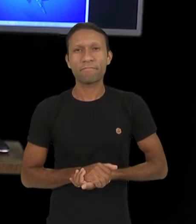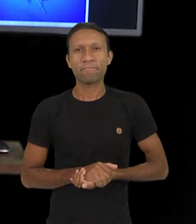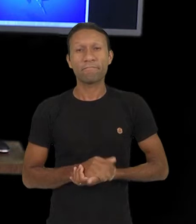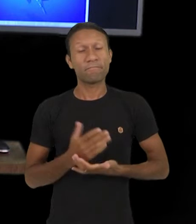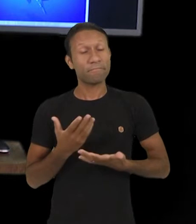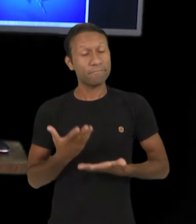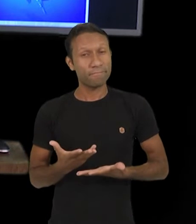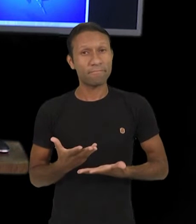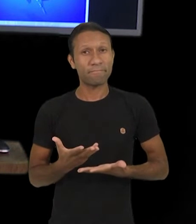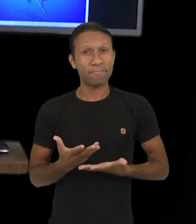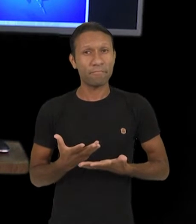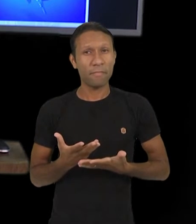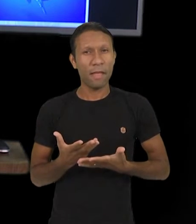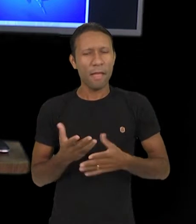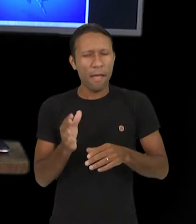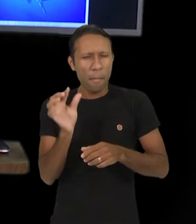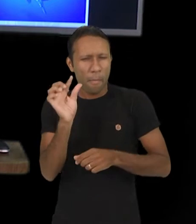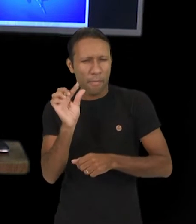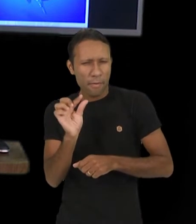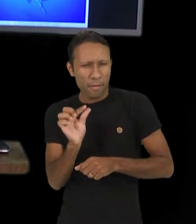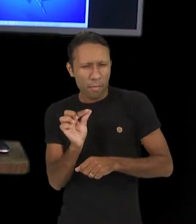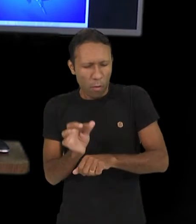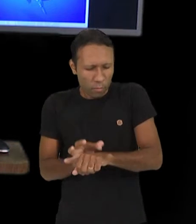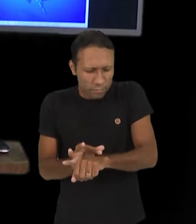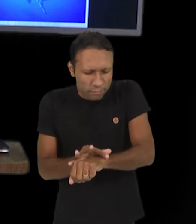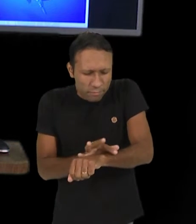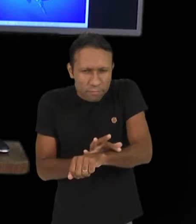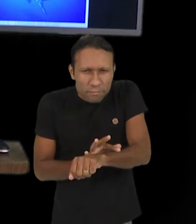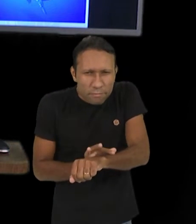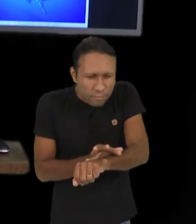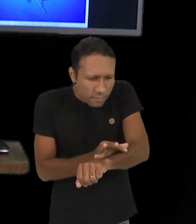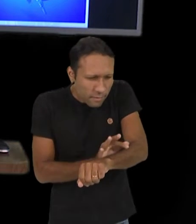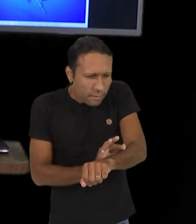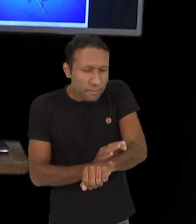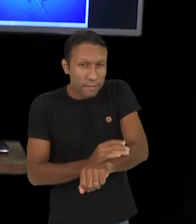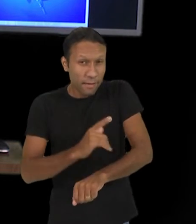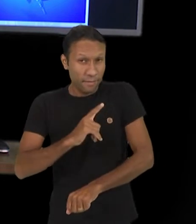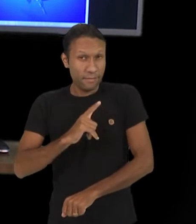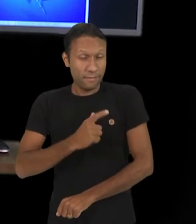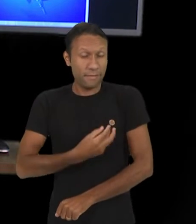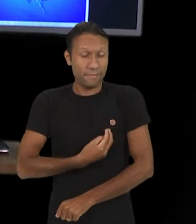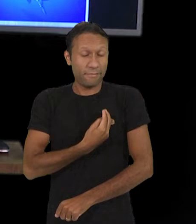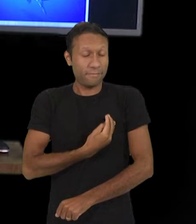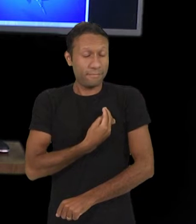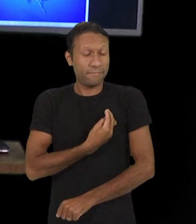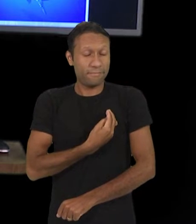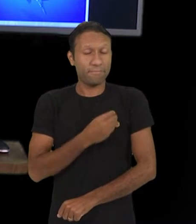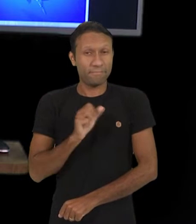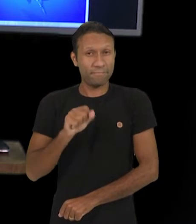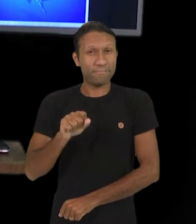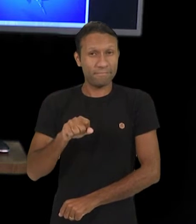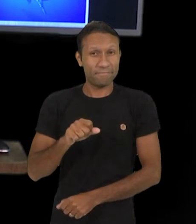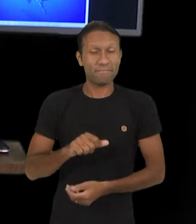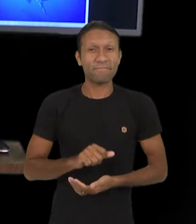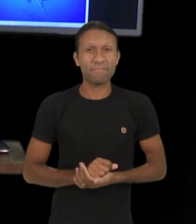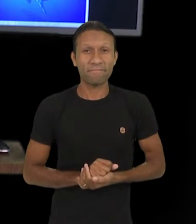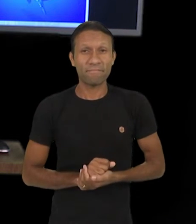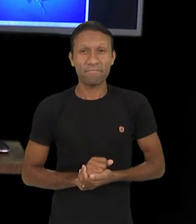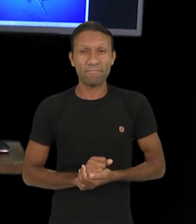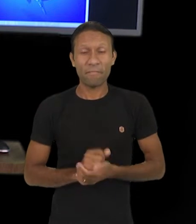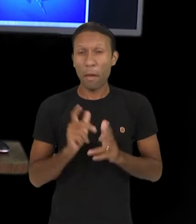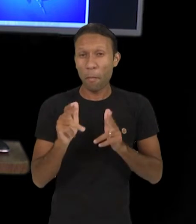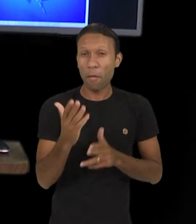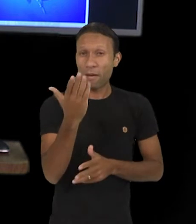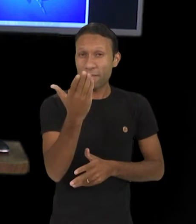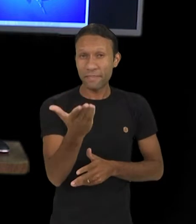corpo. Então, é a menor estrutura que funciona, a menor estrutura que tem vida no seu corpo e,